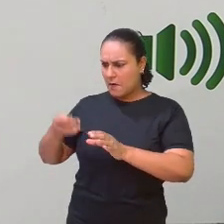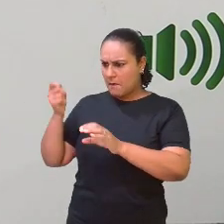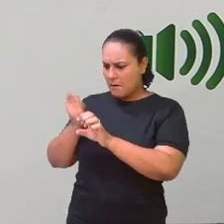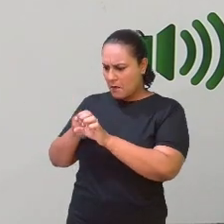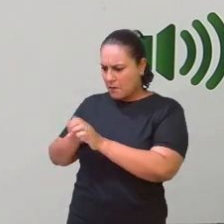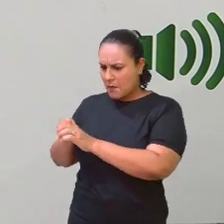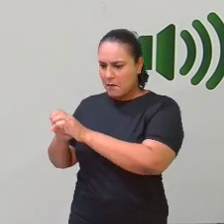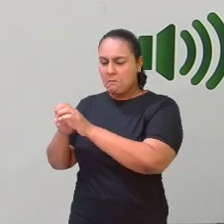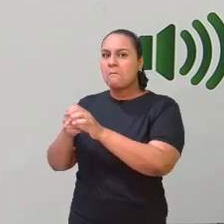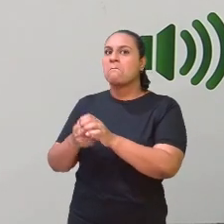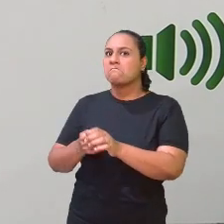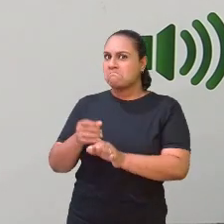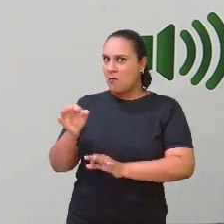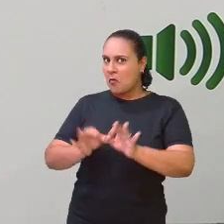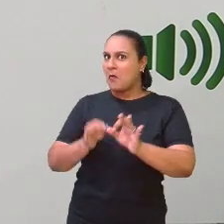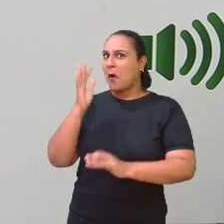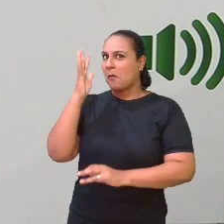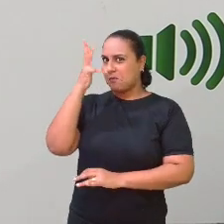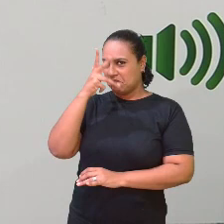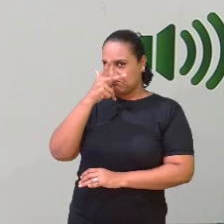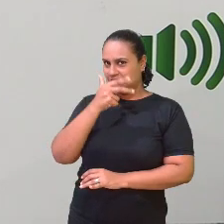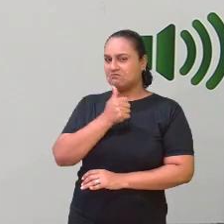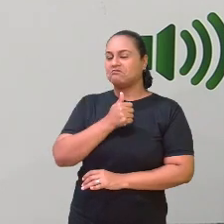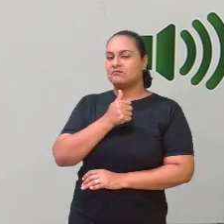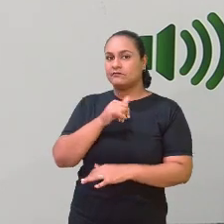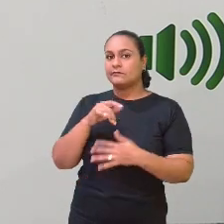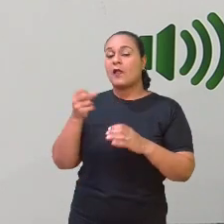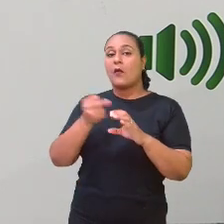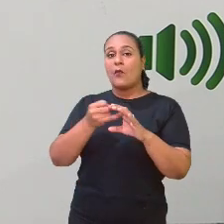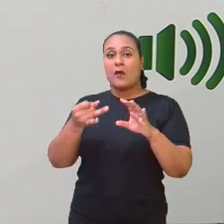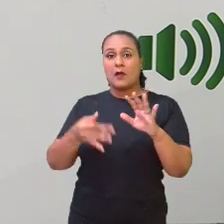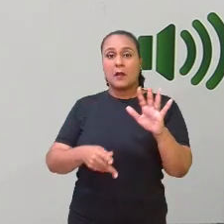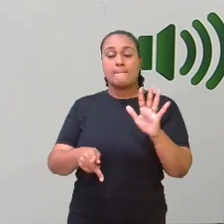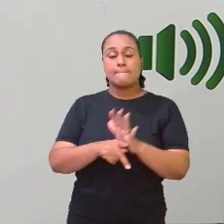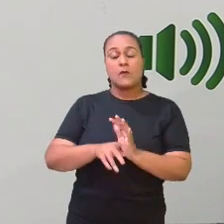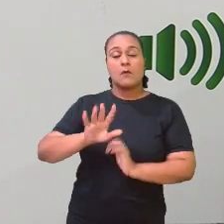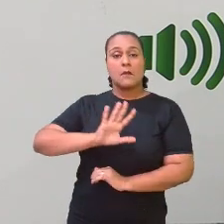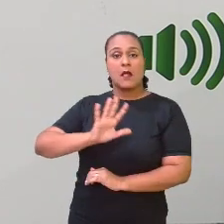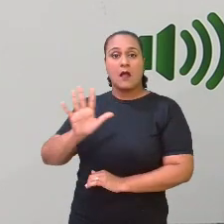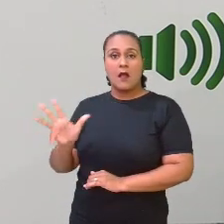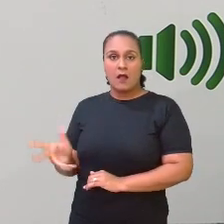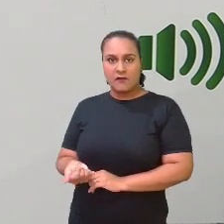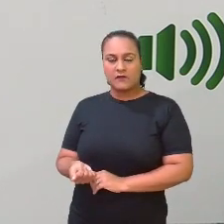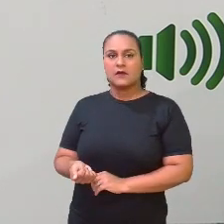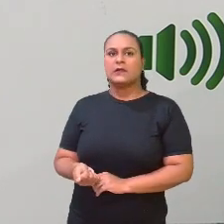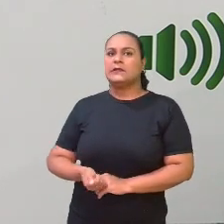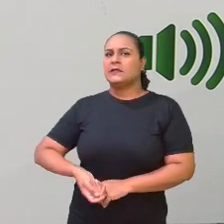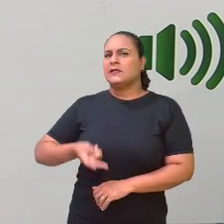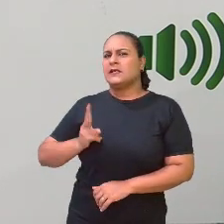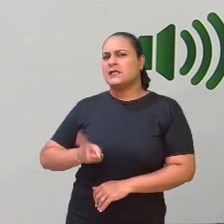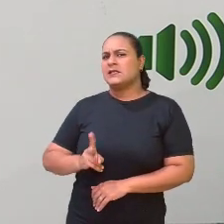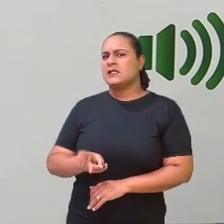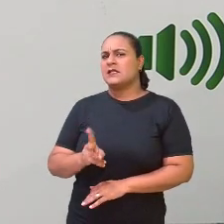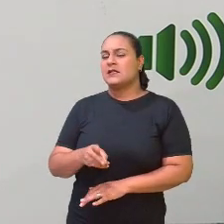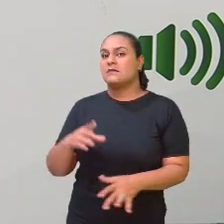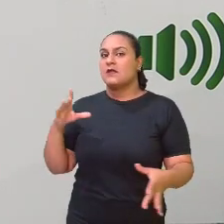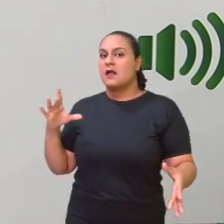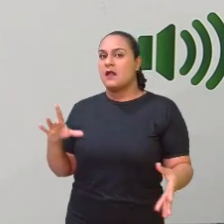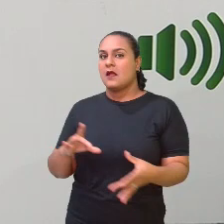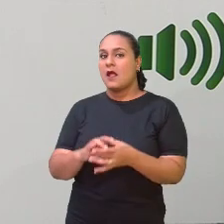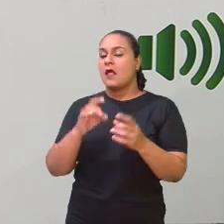trabalhada, né? E é uma característica da arte africana, sempre relacionada com